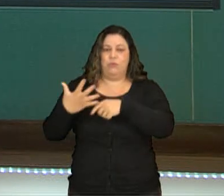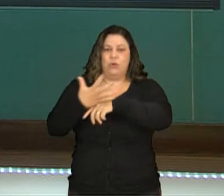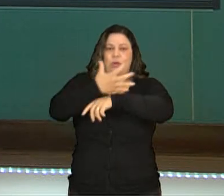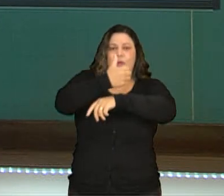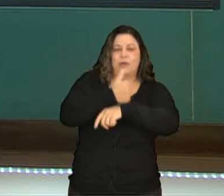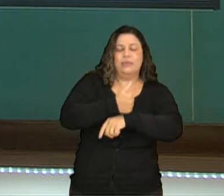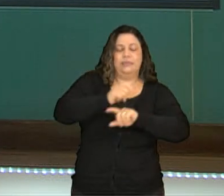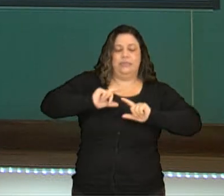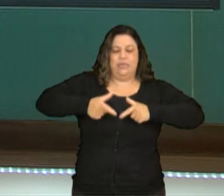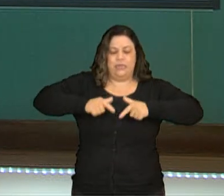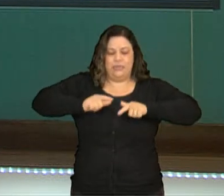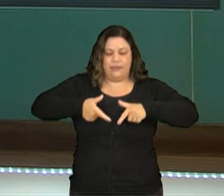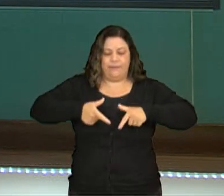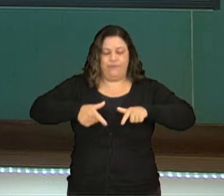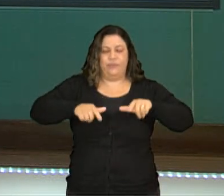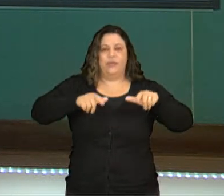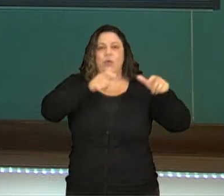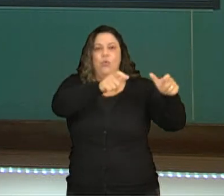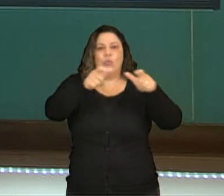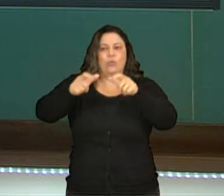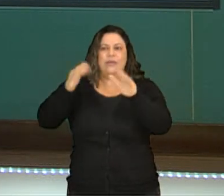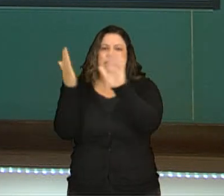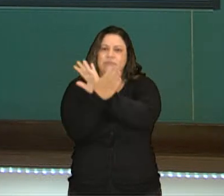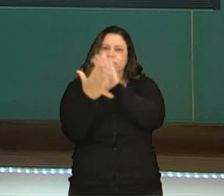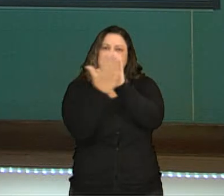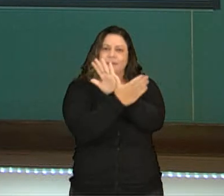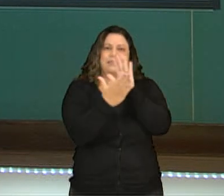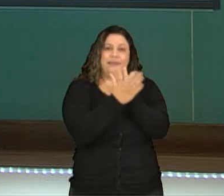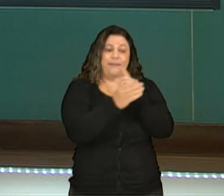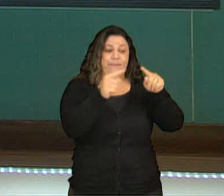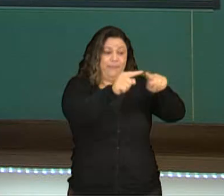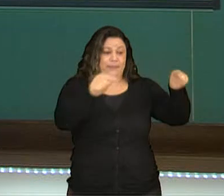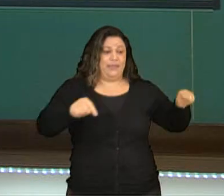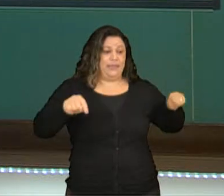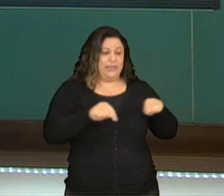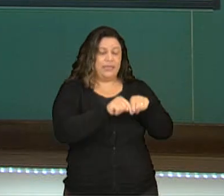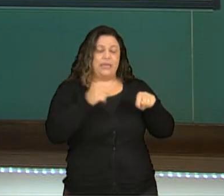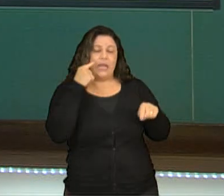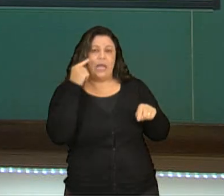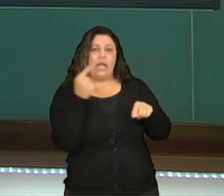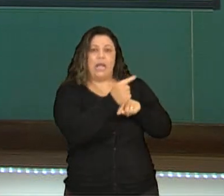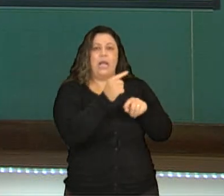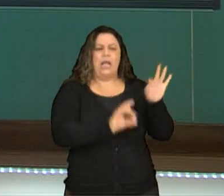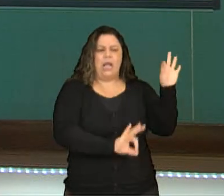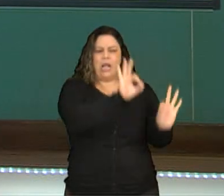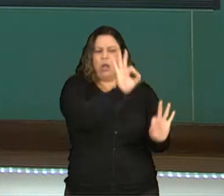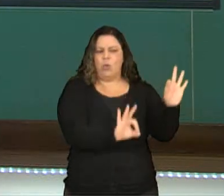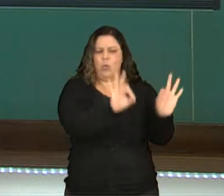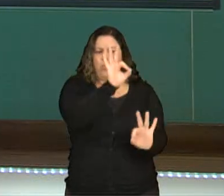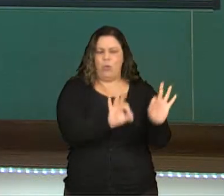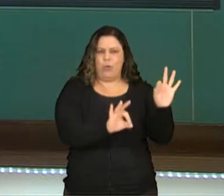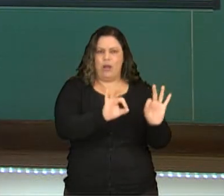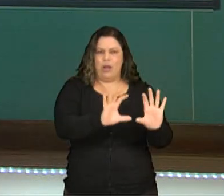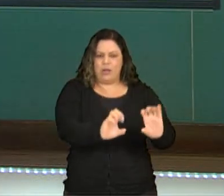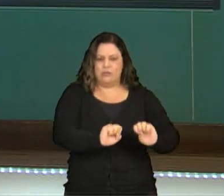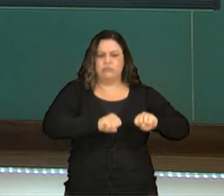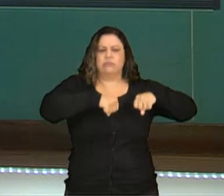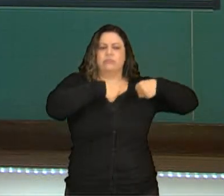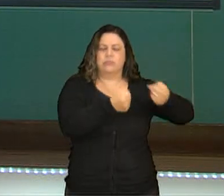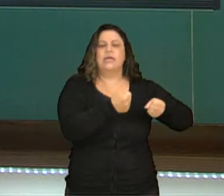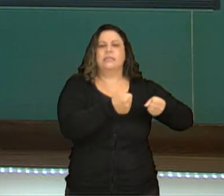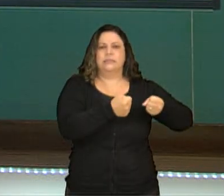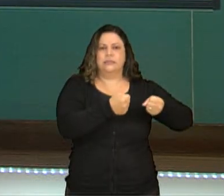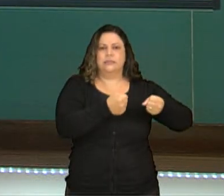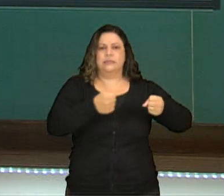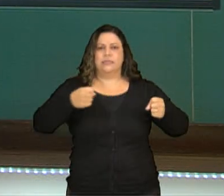seriam palestinos, os palestinos se refugiaram em campos de refugiados e aí passaram a organizar uma resistência